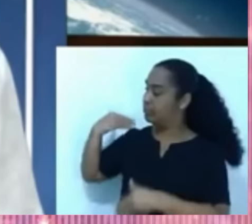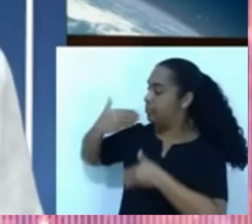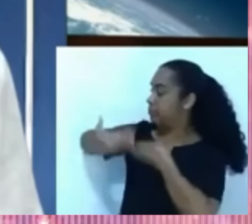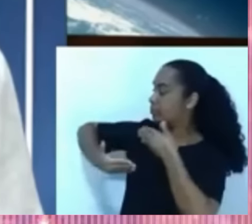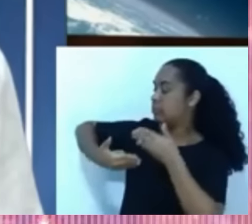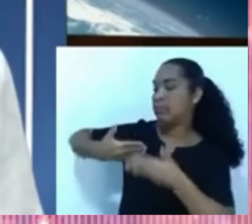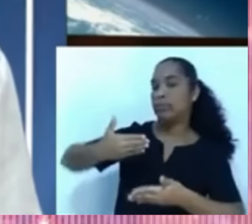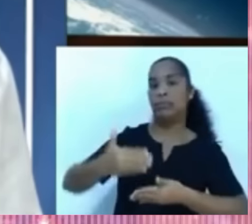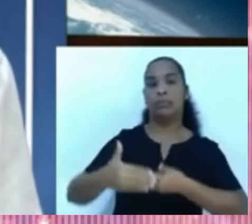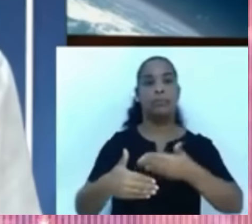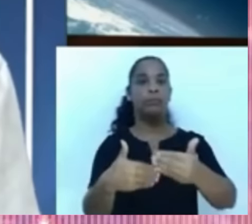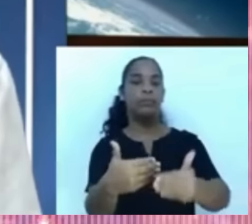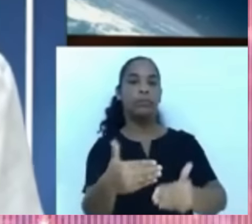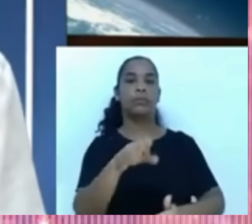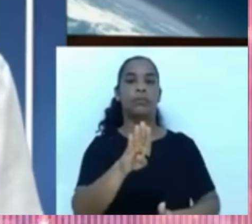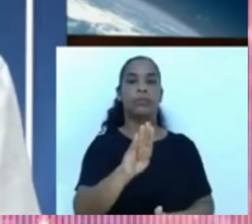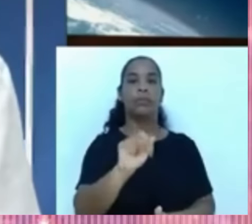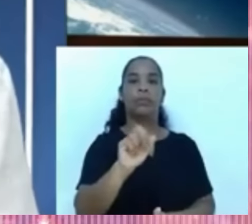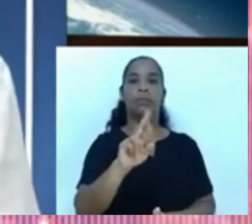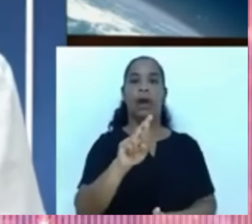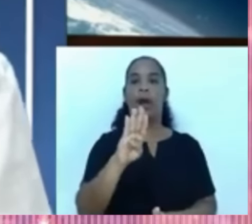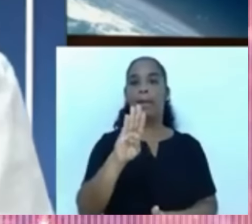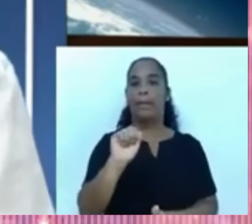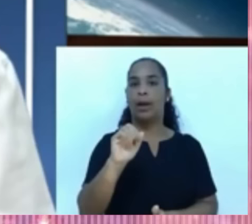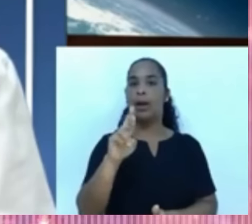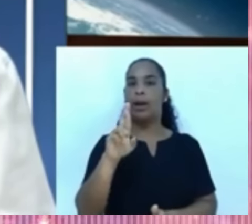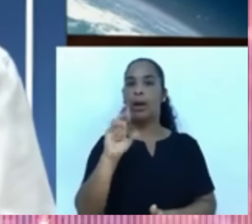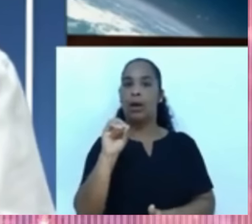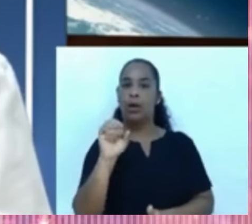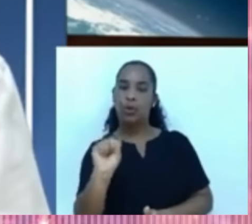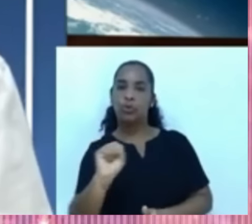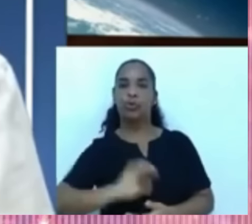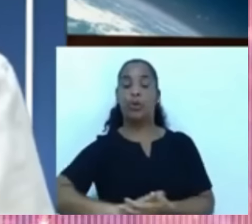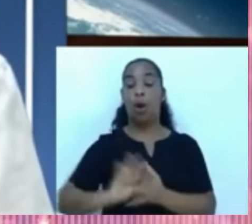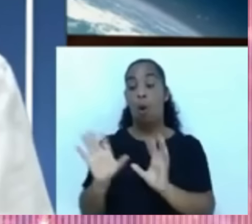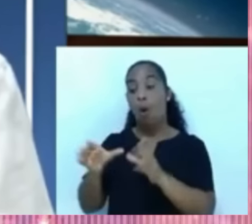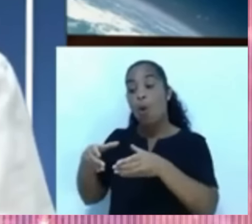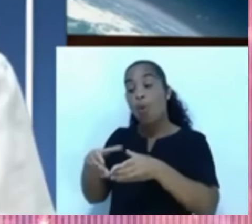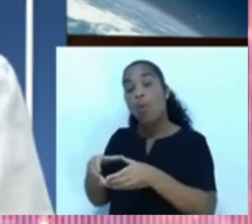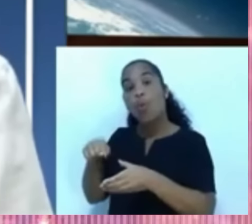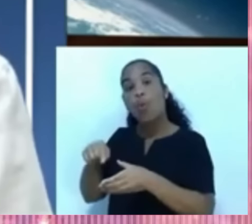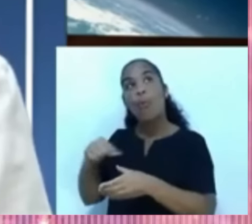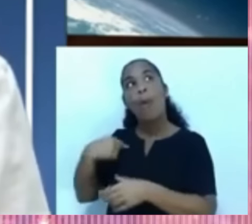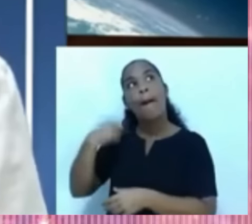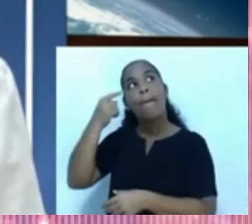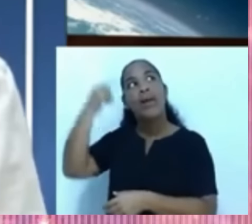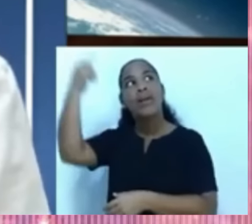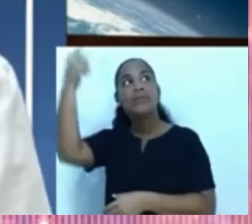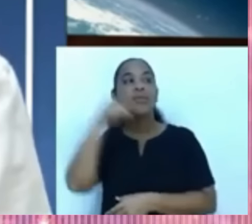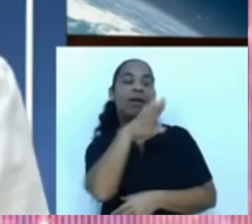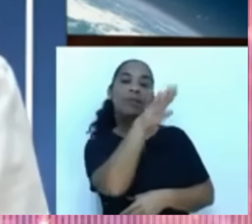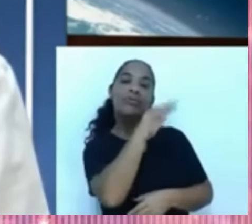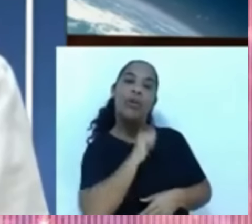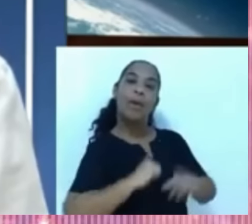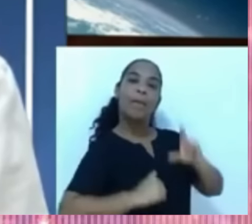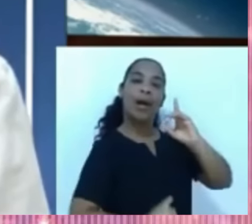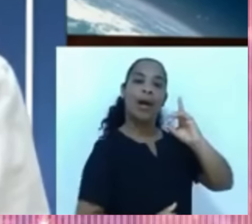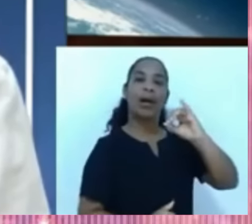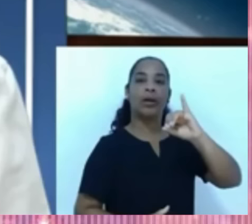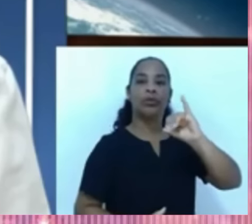de Cultura uma comissão procurou naturalmente Diógenes e pediu-lhe que fosse o